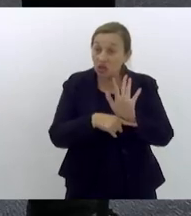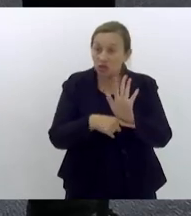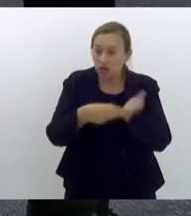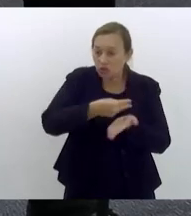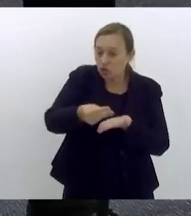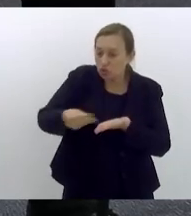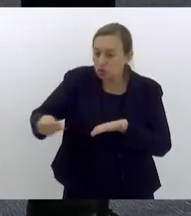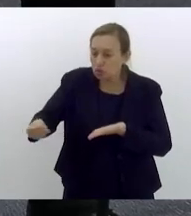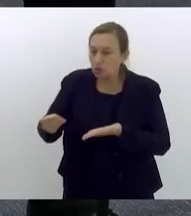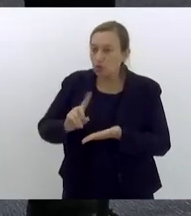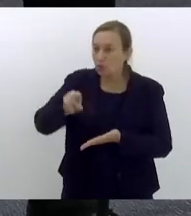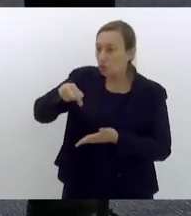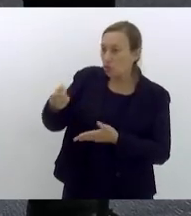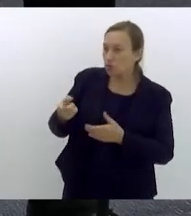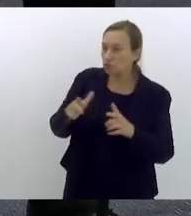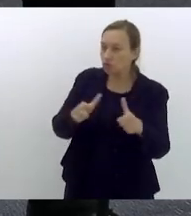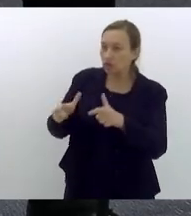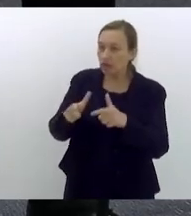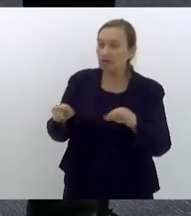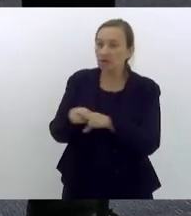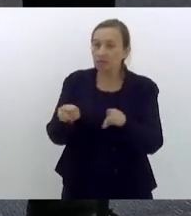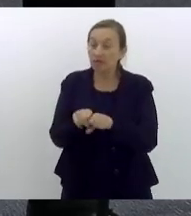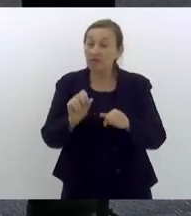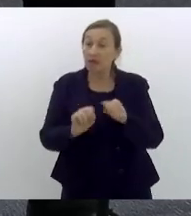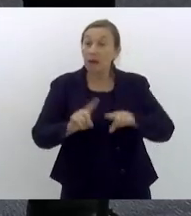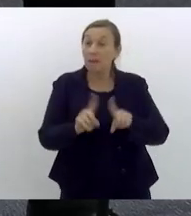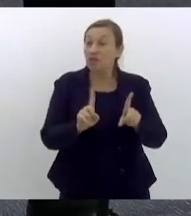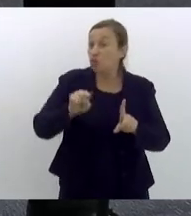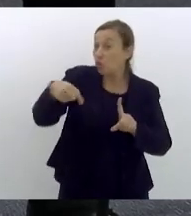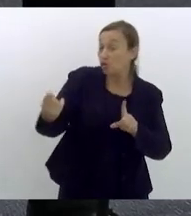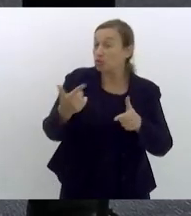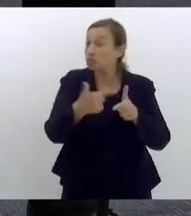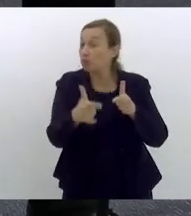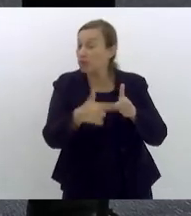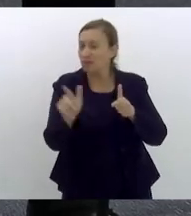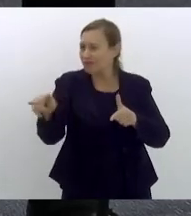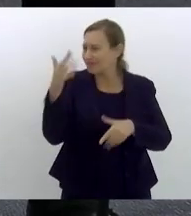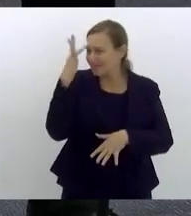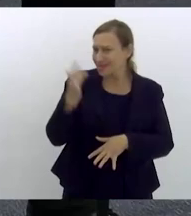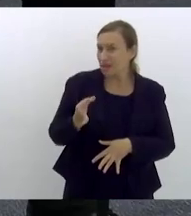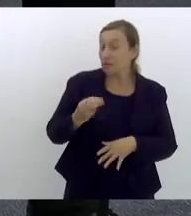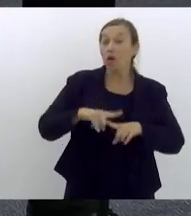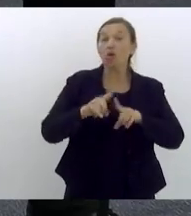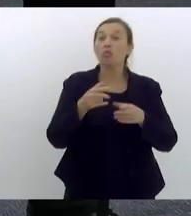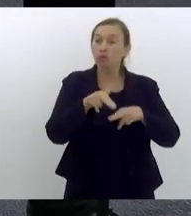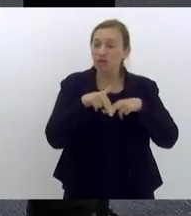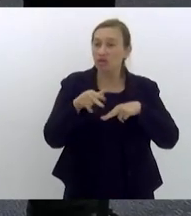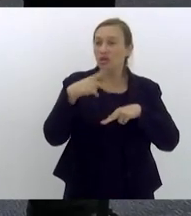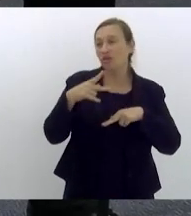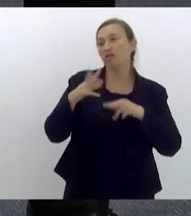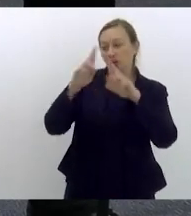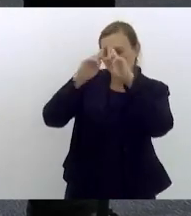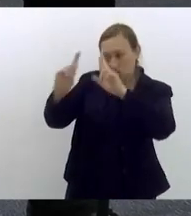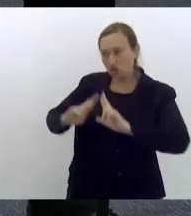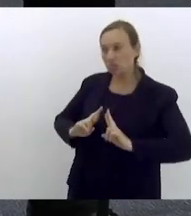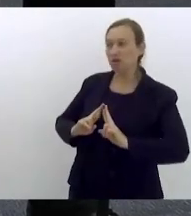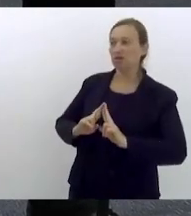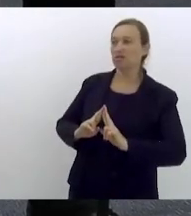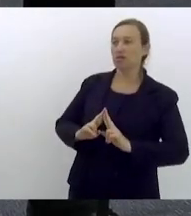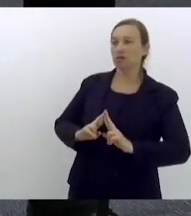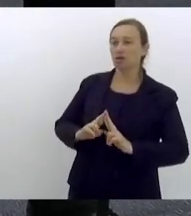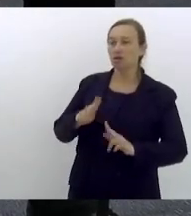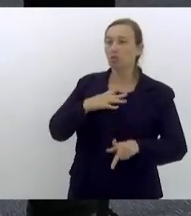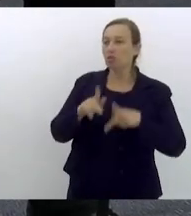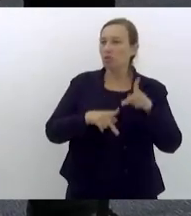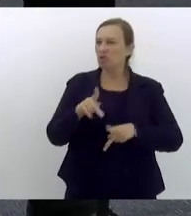como várias outras entidades sociais fizeram Só que tem um outro problema que você excelência não sabe aí por isso que eu digo que respeite o meu povo aquilo